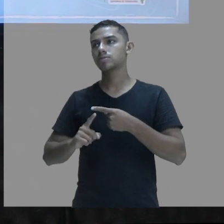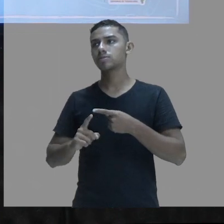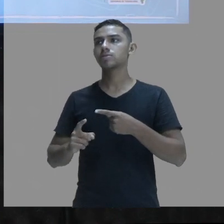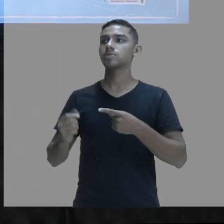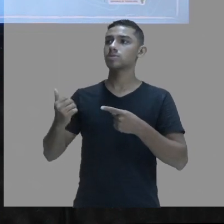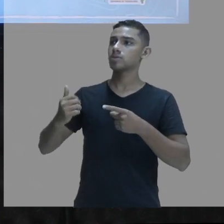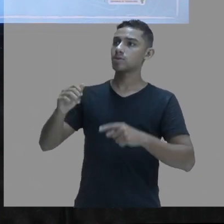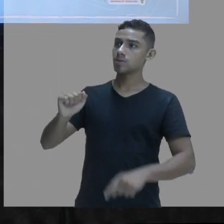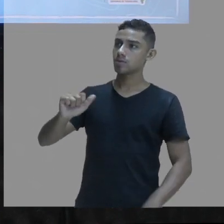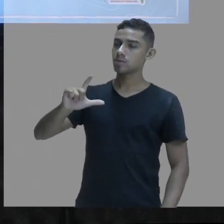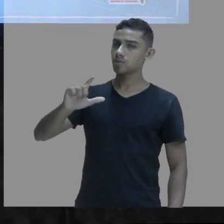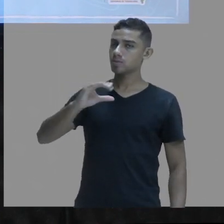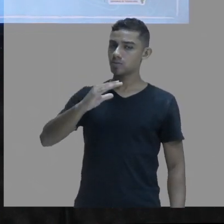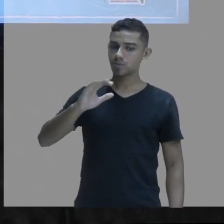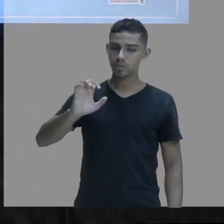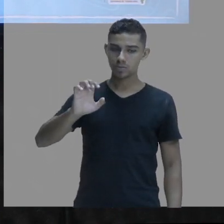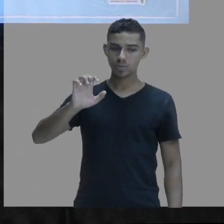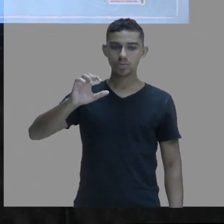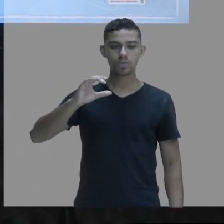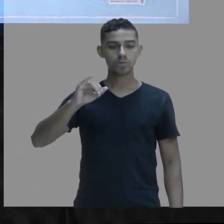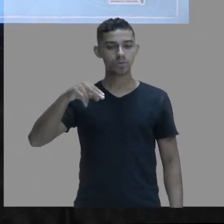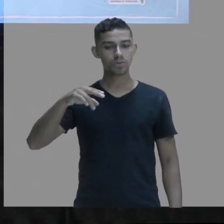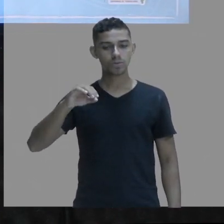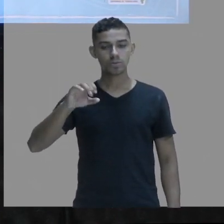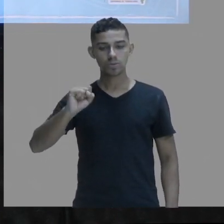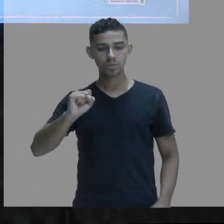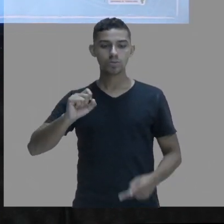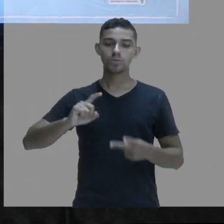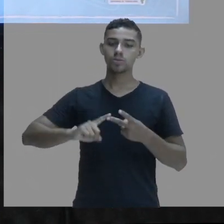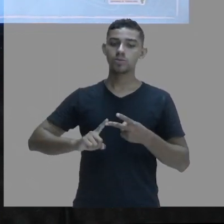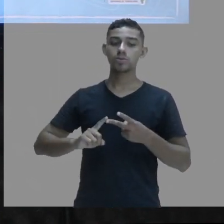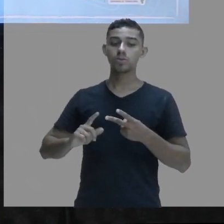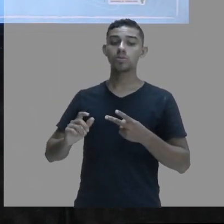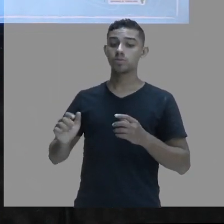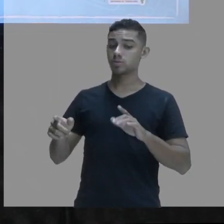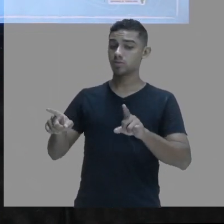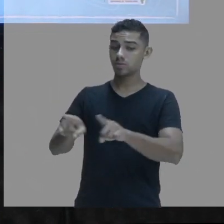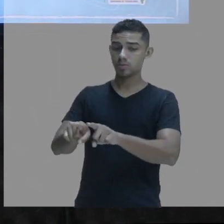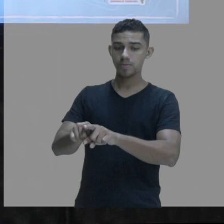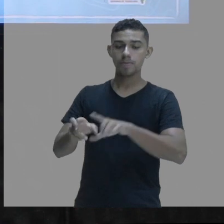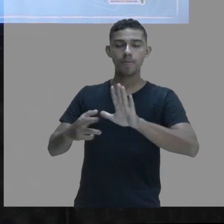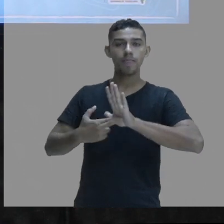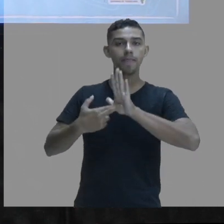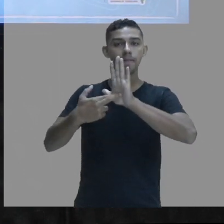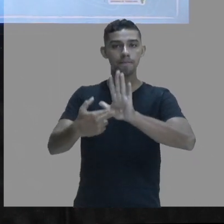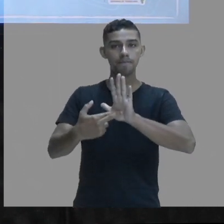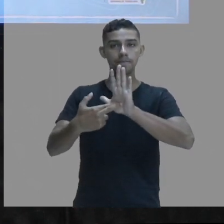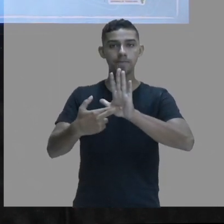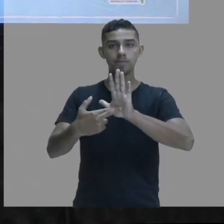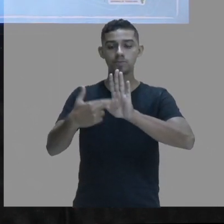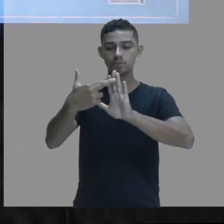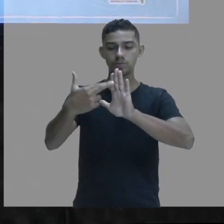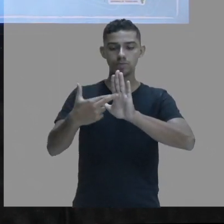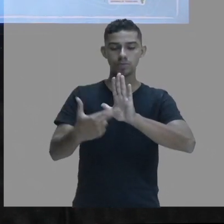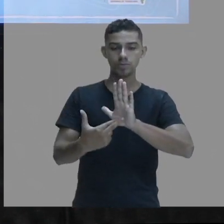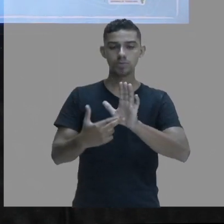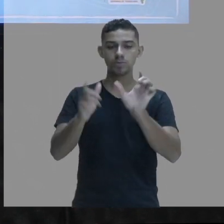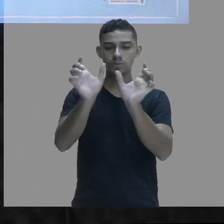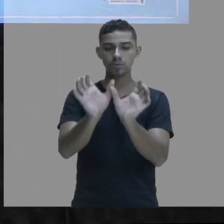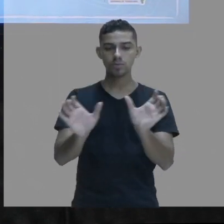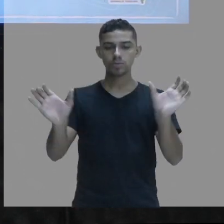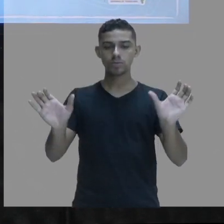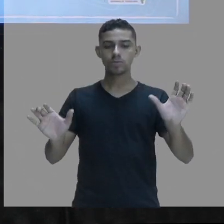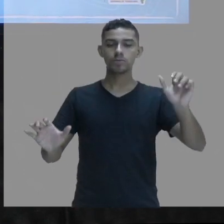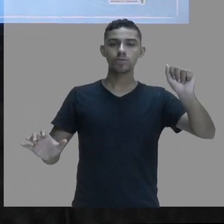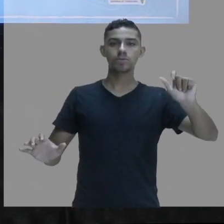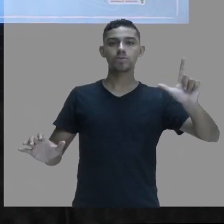alceno ou alcino, diferenciar um do outro. E também nós vamos apresentar as regras para poder nomear alcenos e